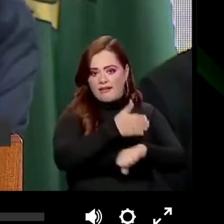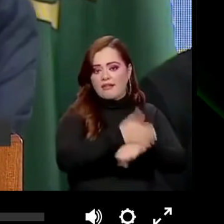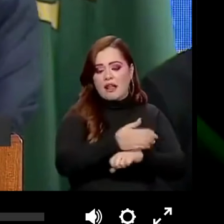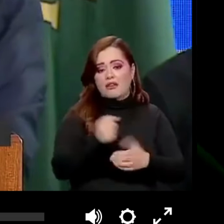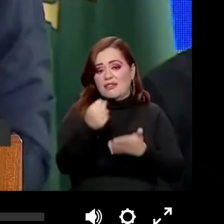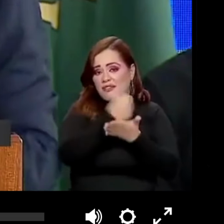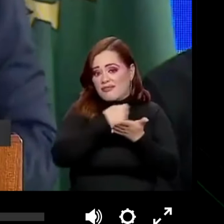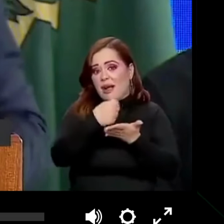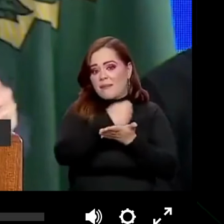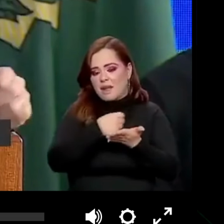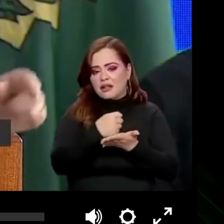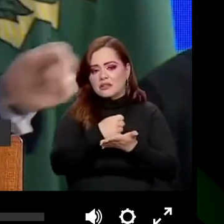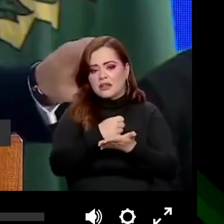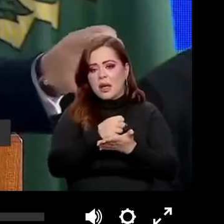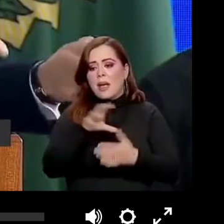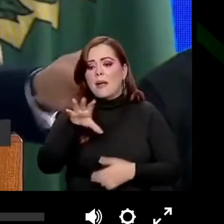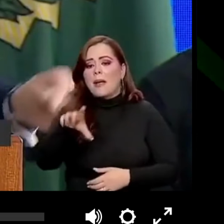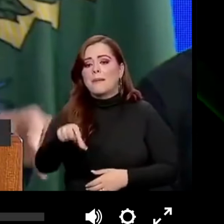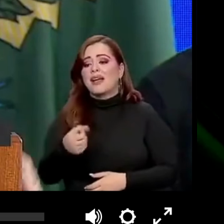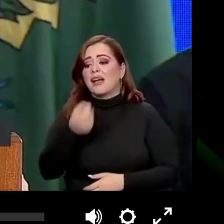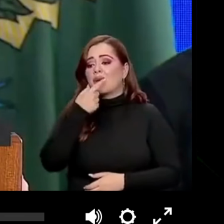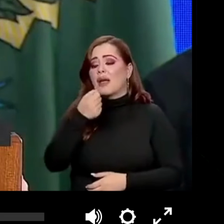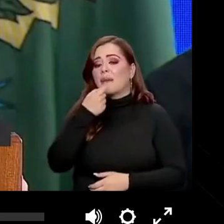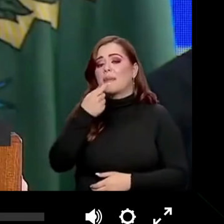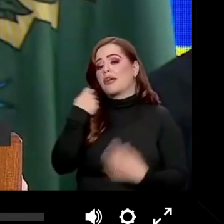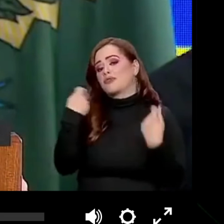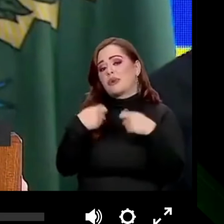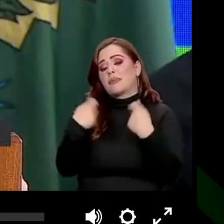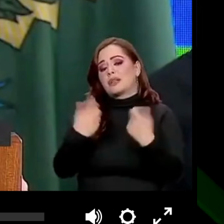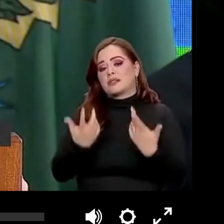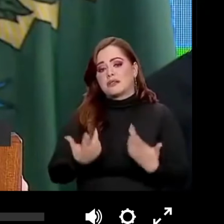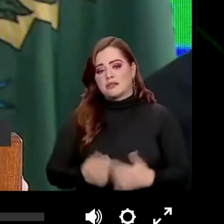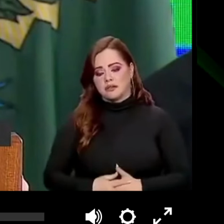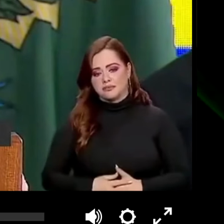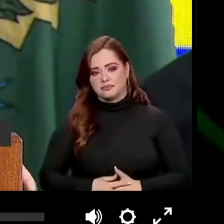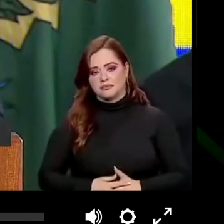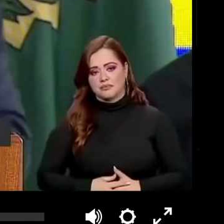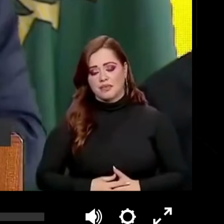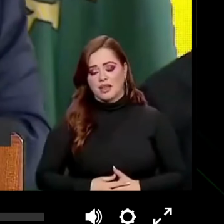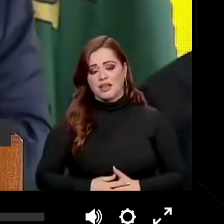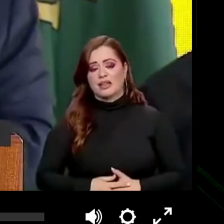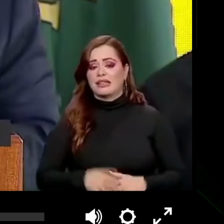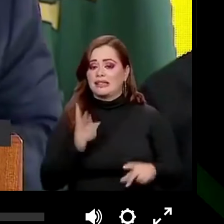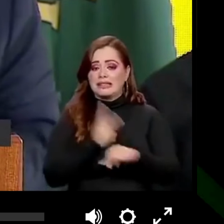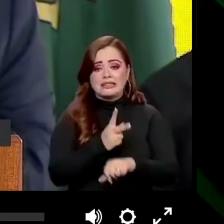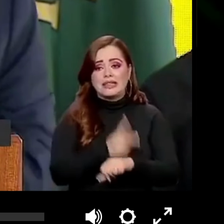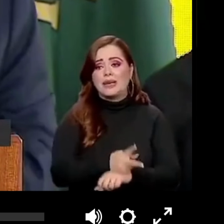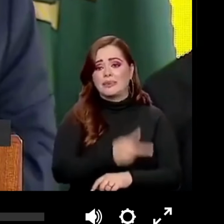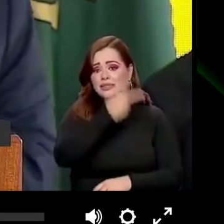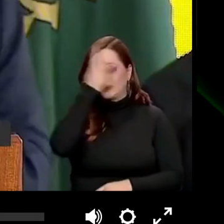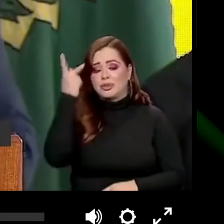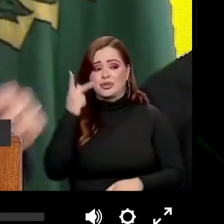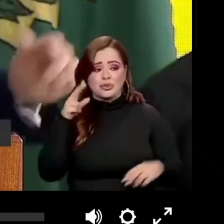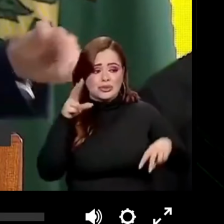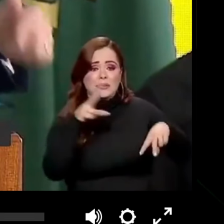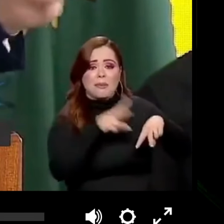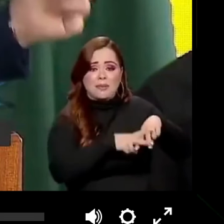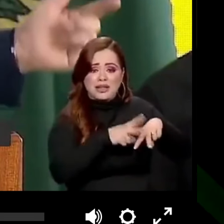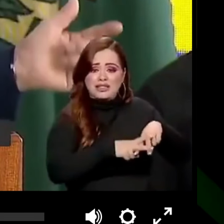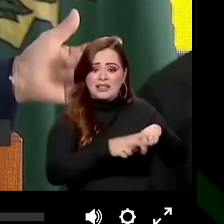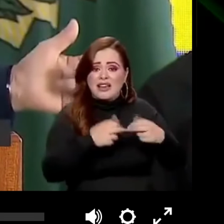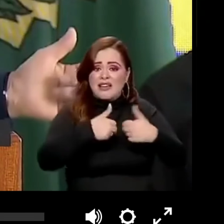um remédio que Possivelmente estivesse precisando e muita gente essas pessoas são presas